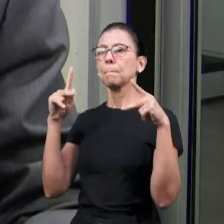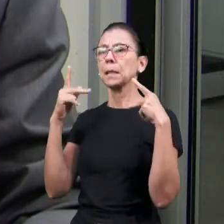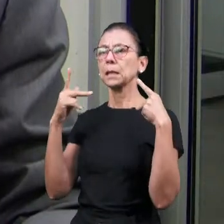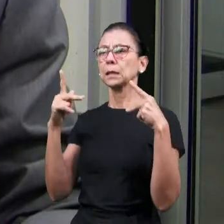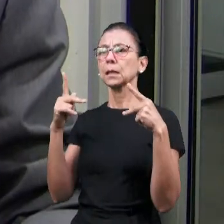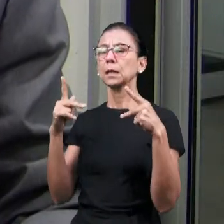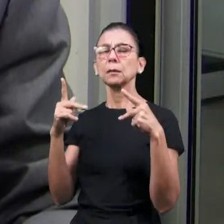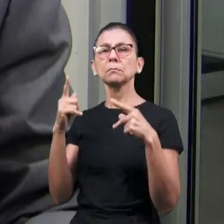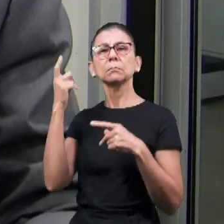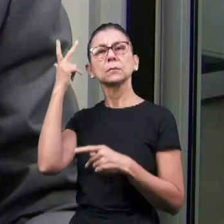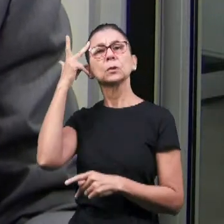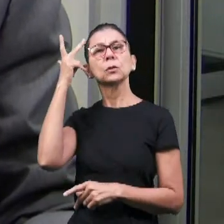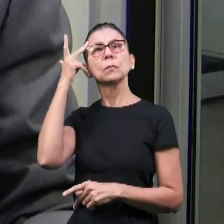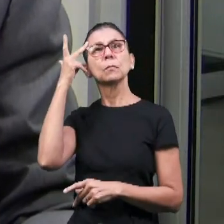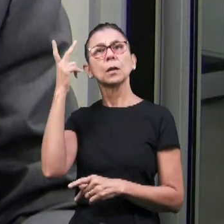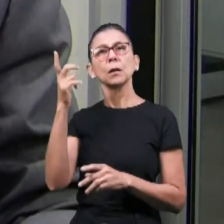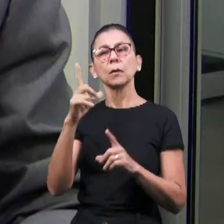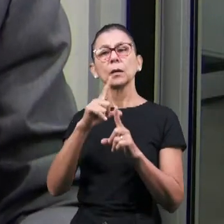dor, assim,